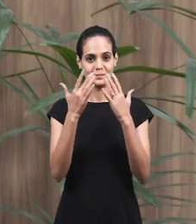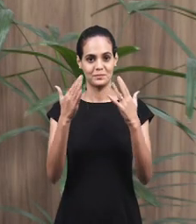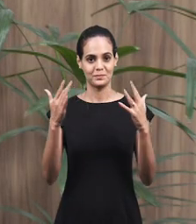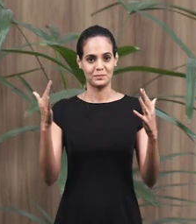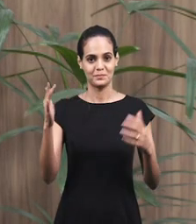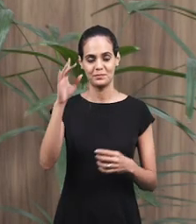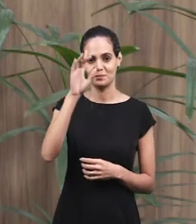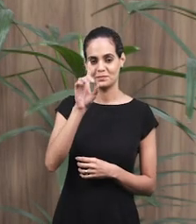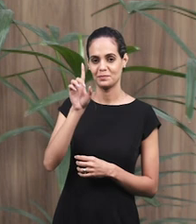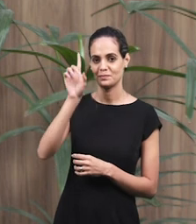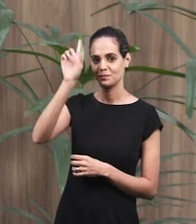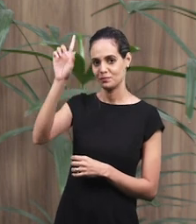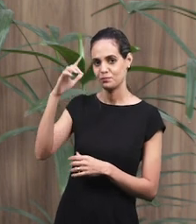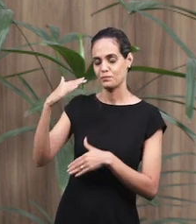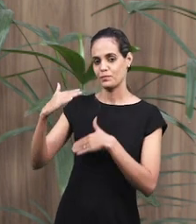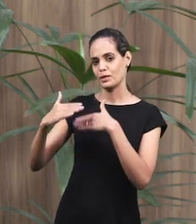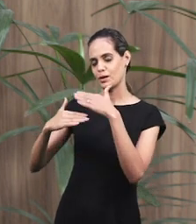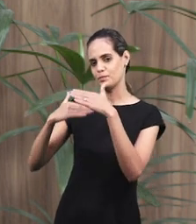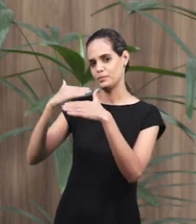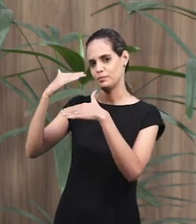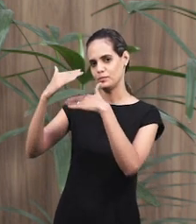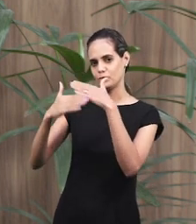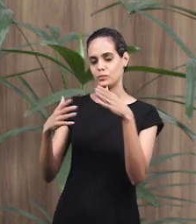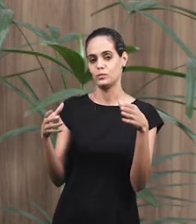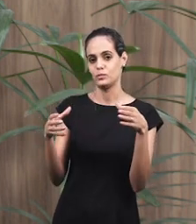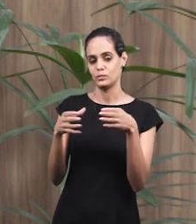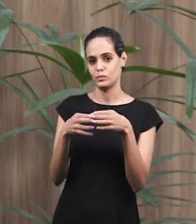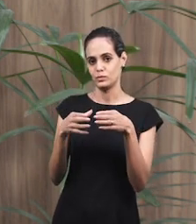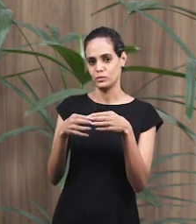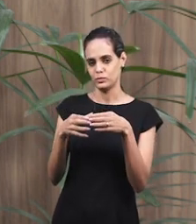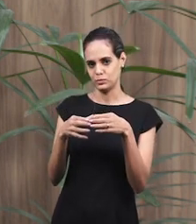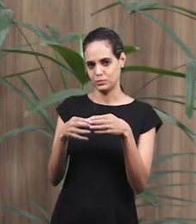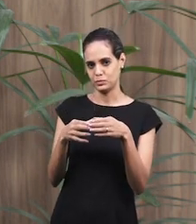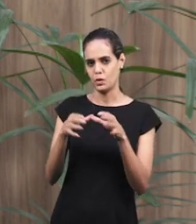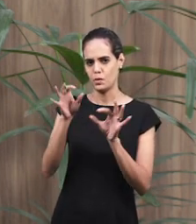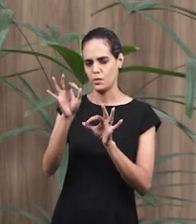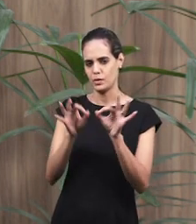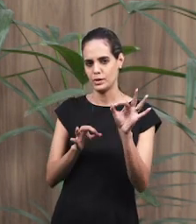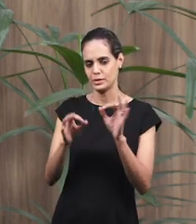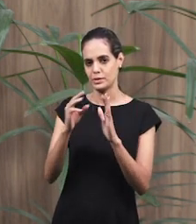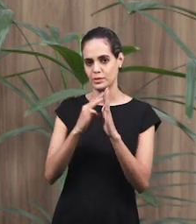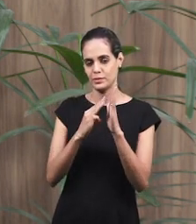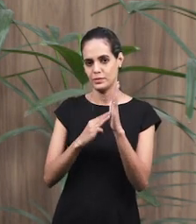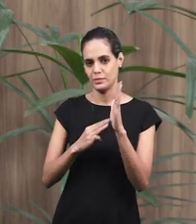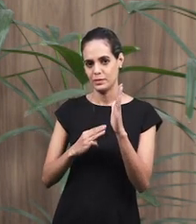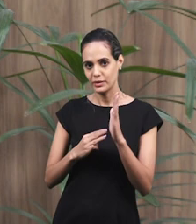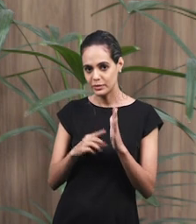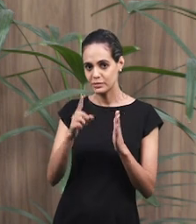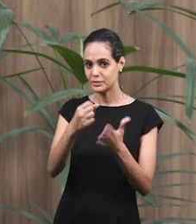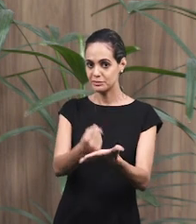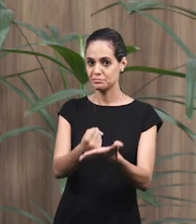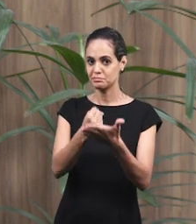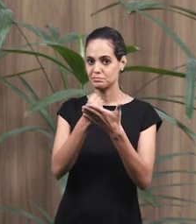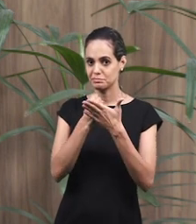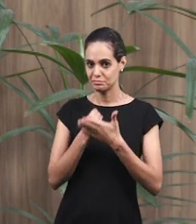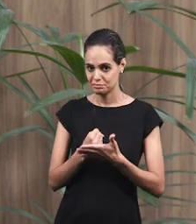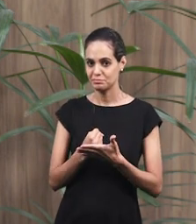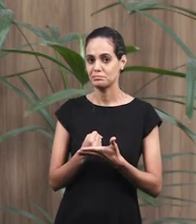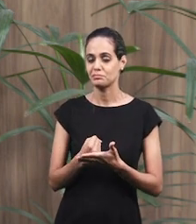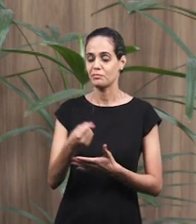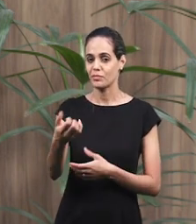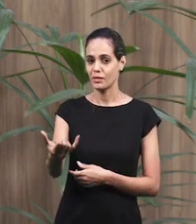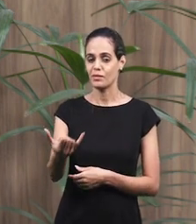Glória a Deus! Para aperfeiçoar o trabalho do grupo Organização e Método, contamos com seu retorno a respeito